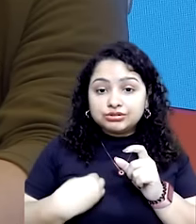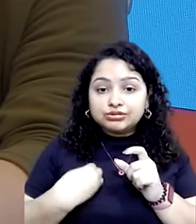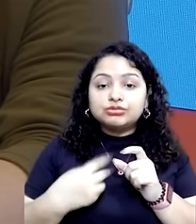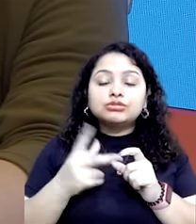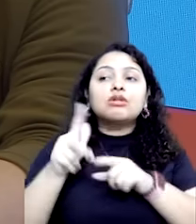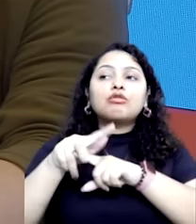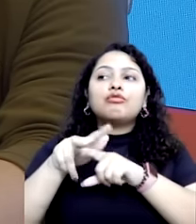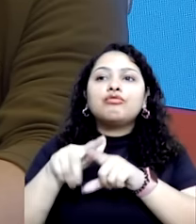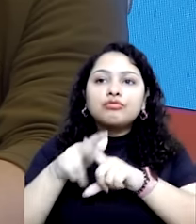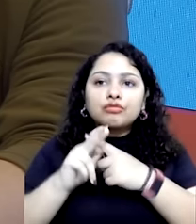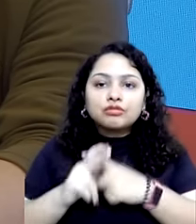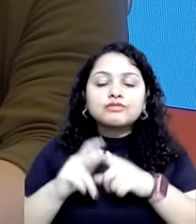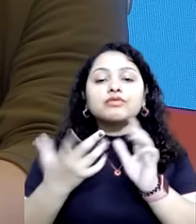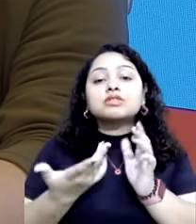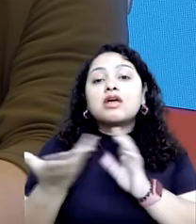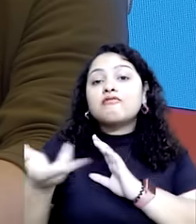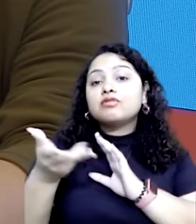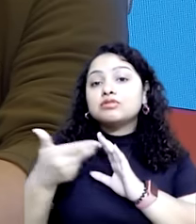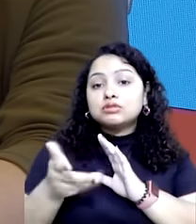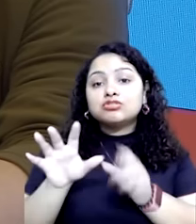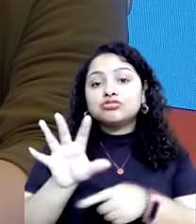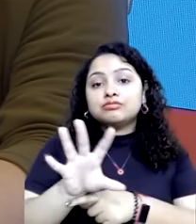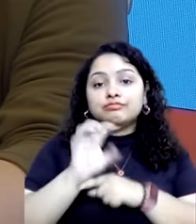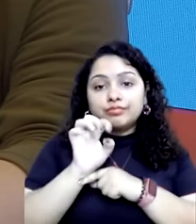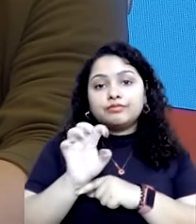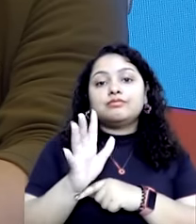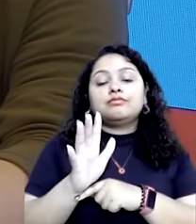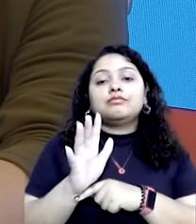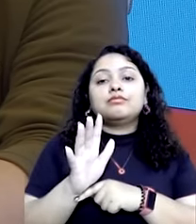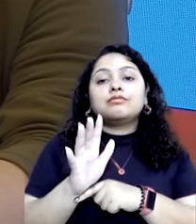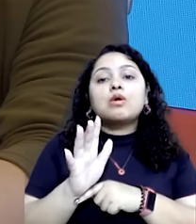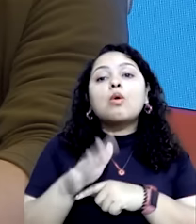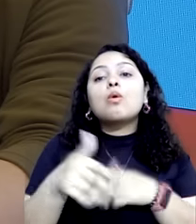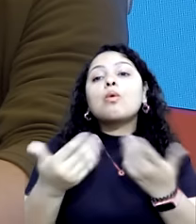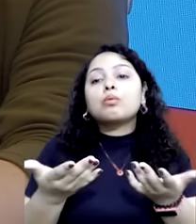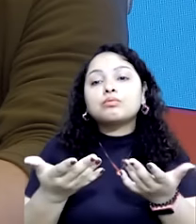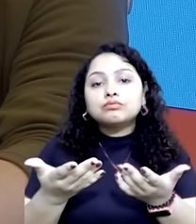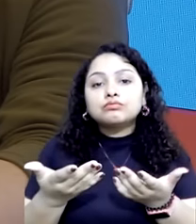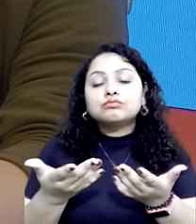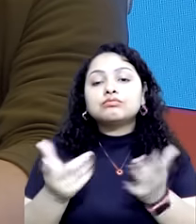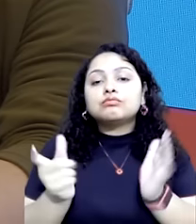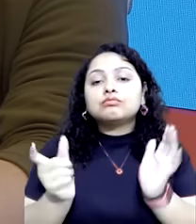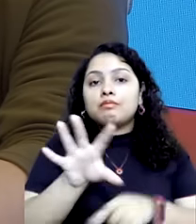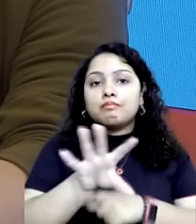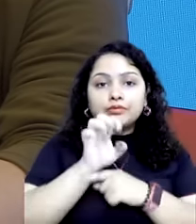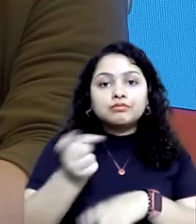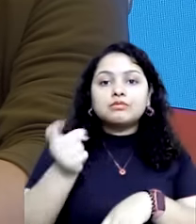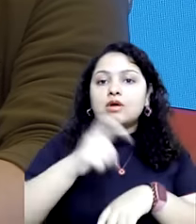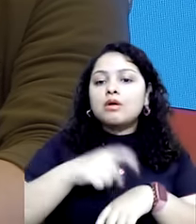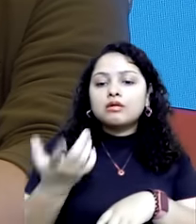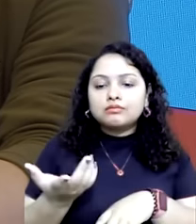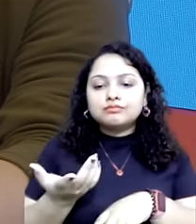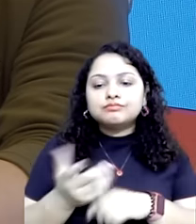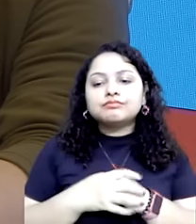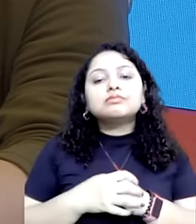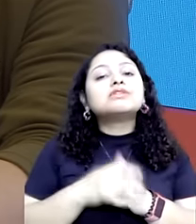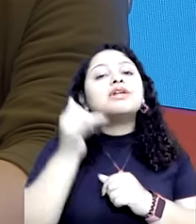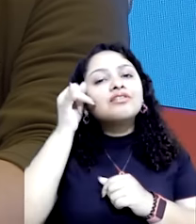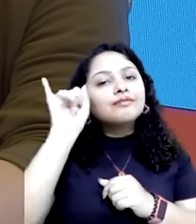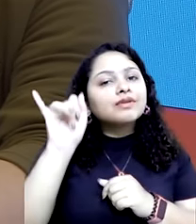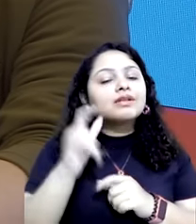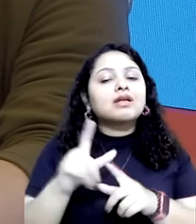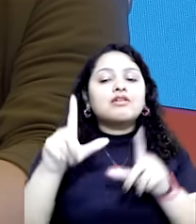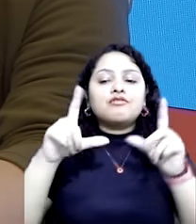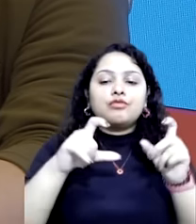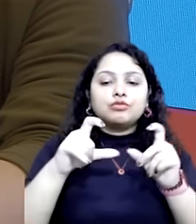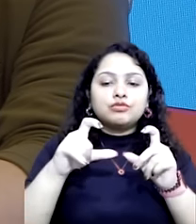em configurações que você aumenta a velocidade de captura da câmera ou seja clicou pegou então ele não ele evita que aquela